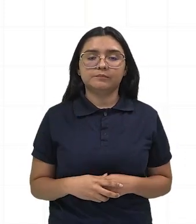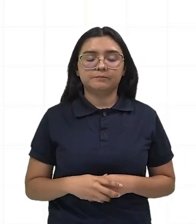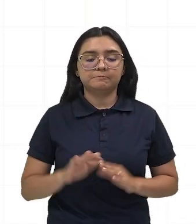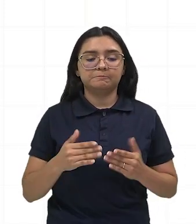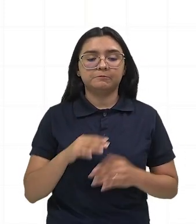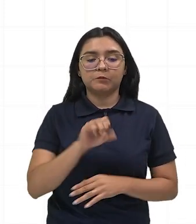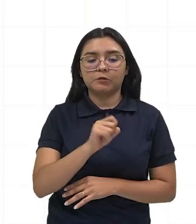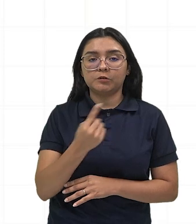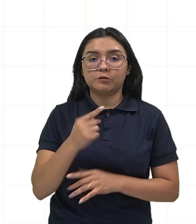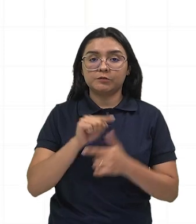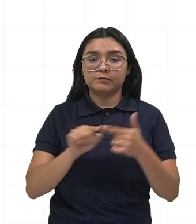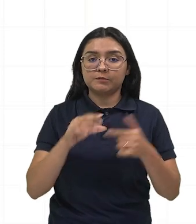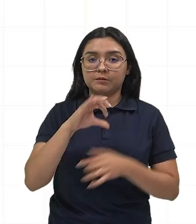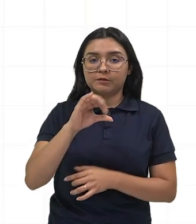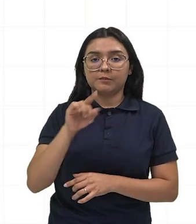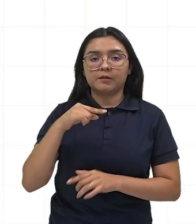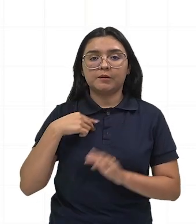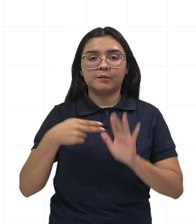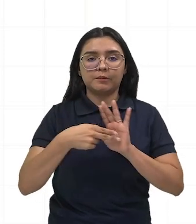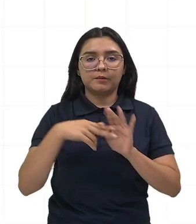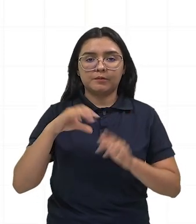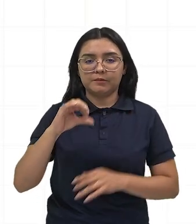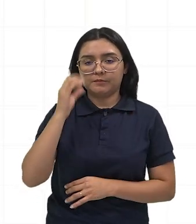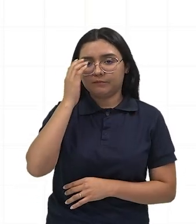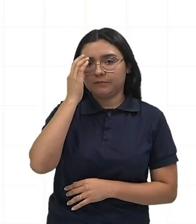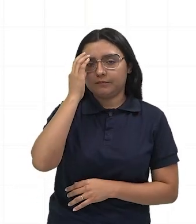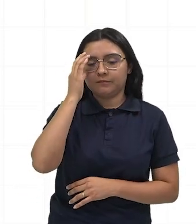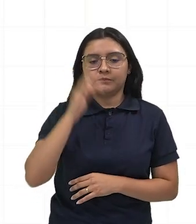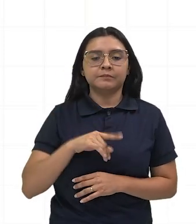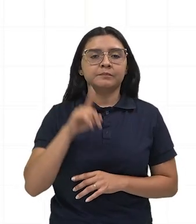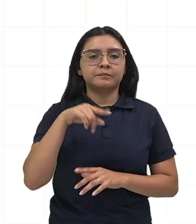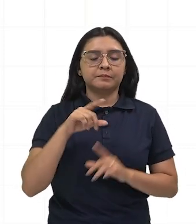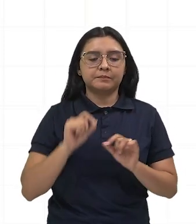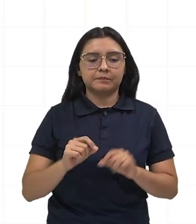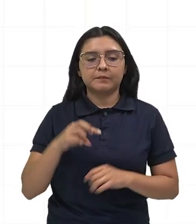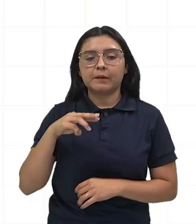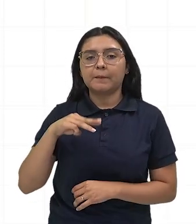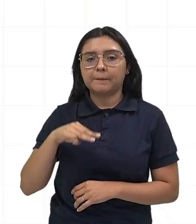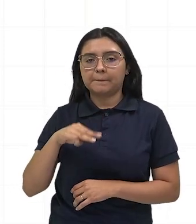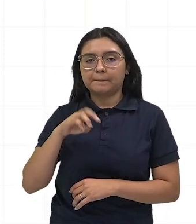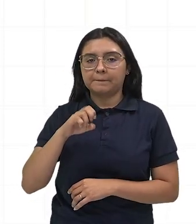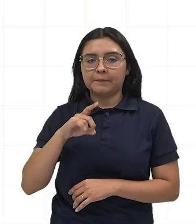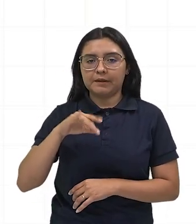Então, 81 dividido por 9 dá 9. Olha, essa é a média